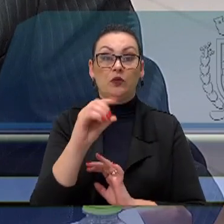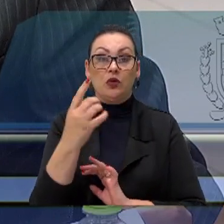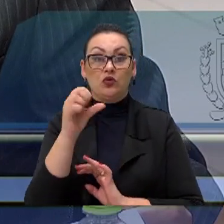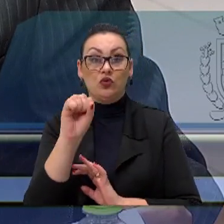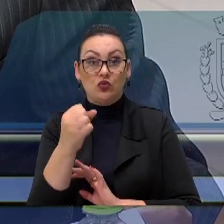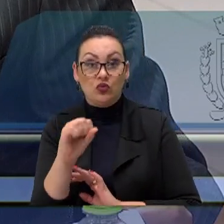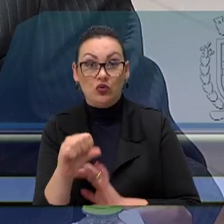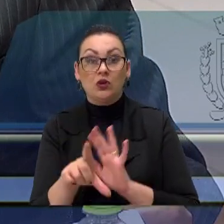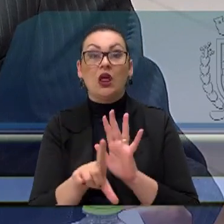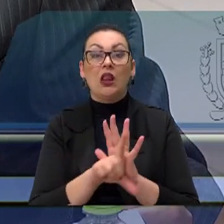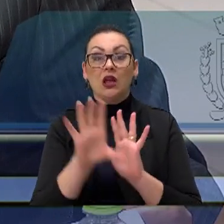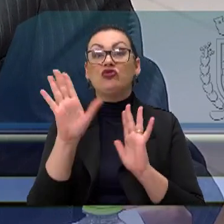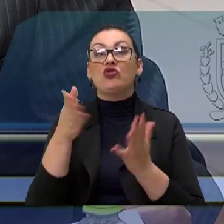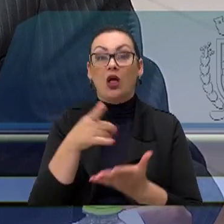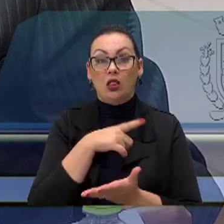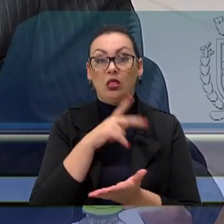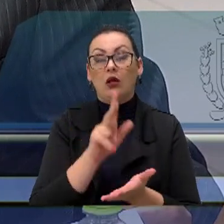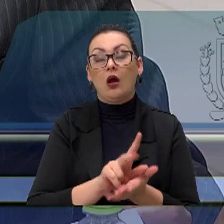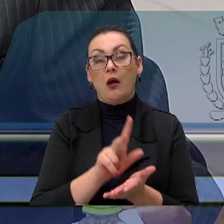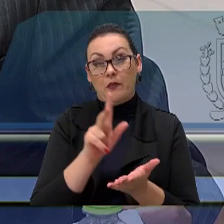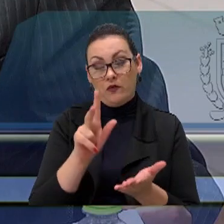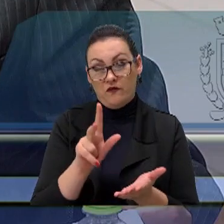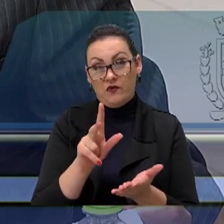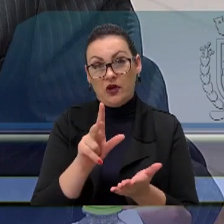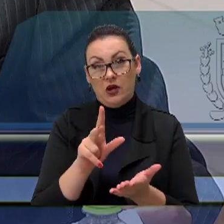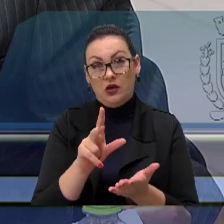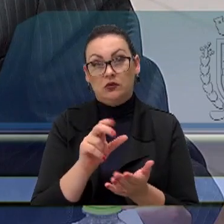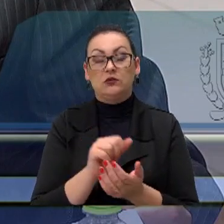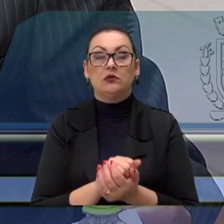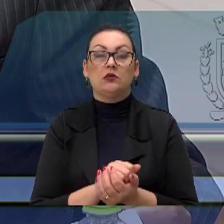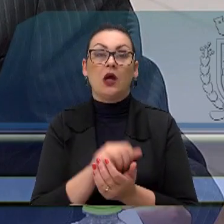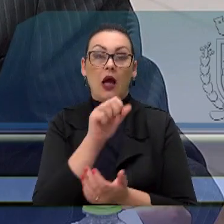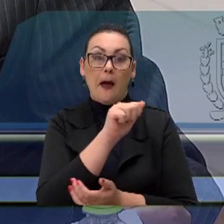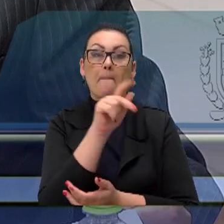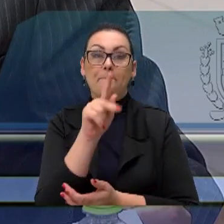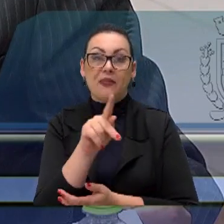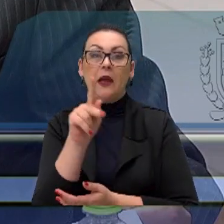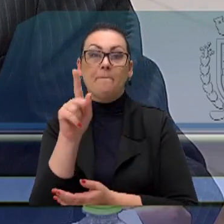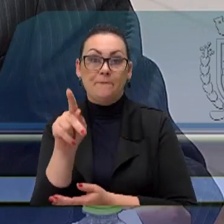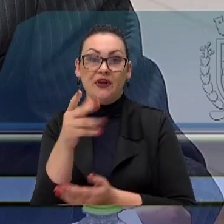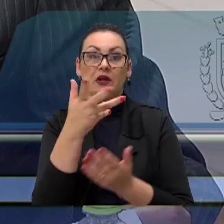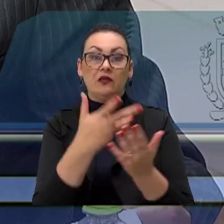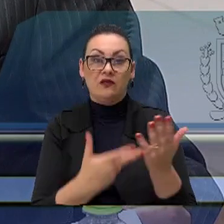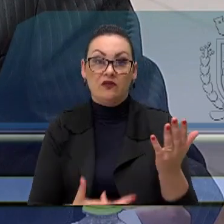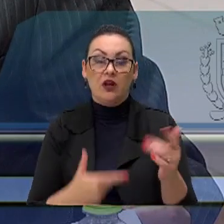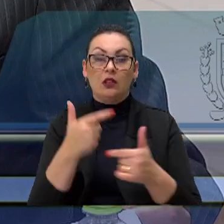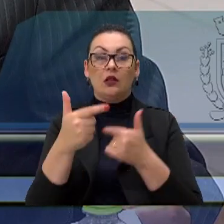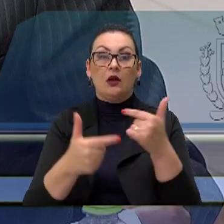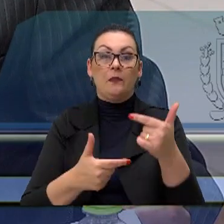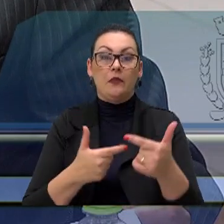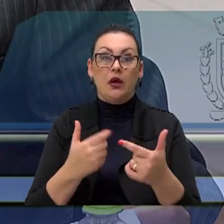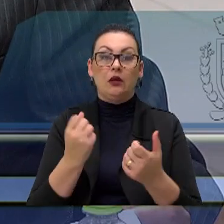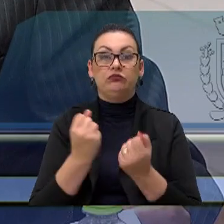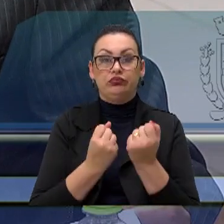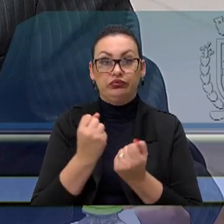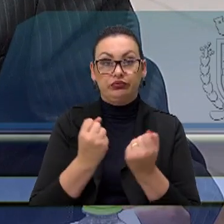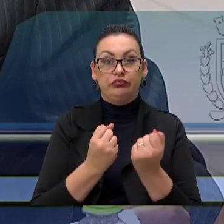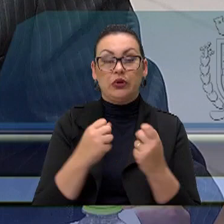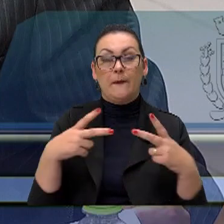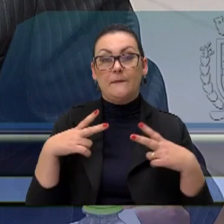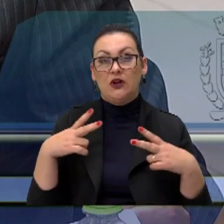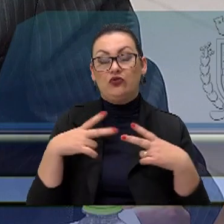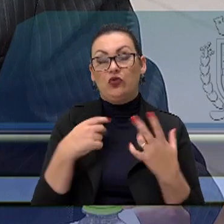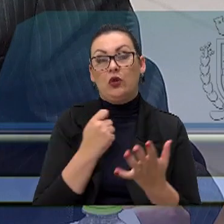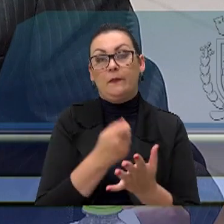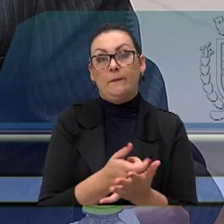7.959-2018, que é a lei que nós já tínhamos aprovado, a lei dos aplicativos, que dispõe sobre o serviço de transporte motorizado privado